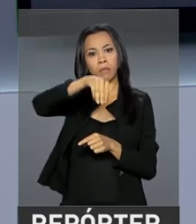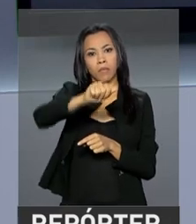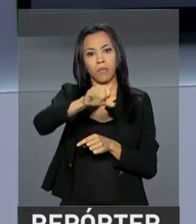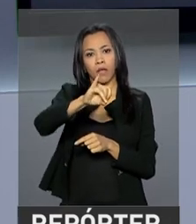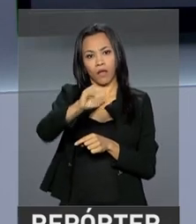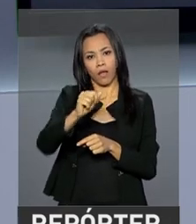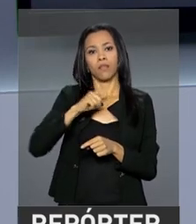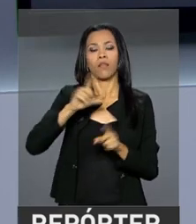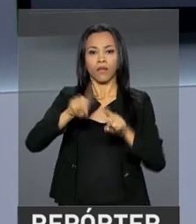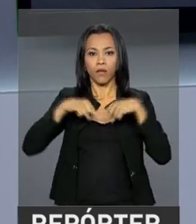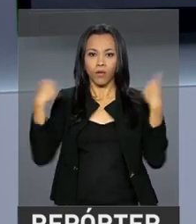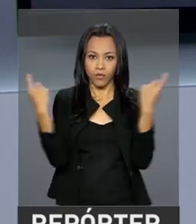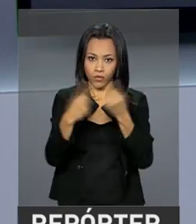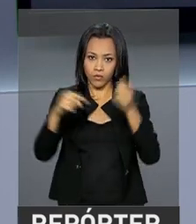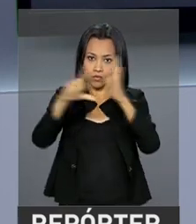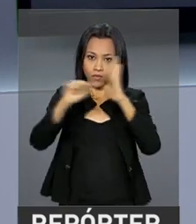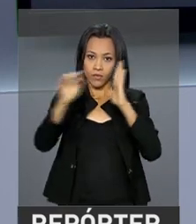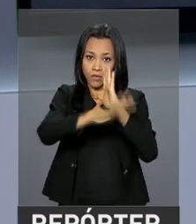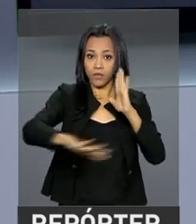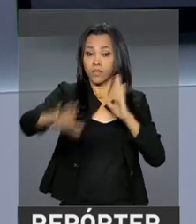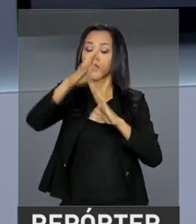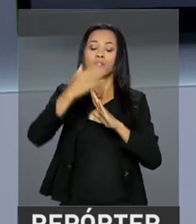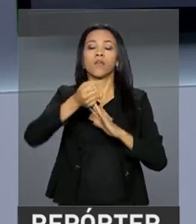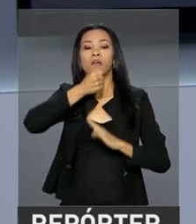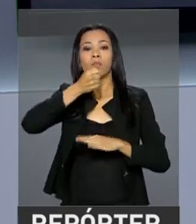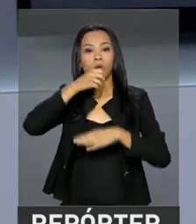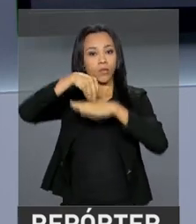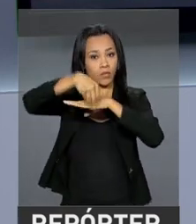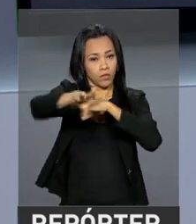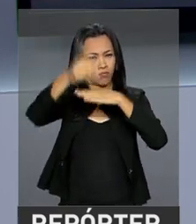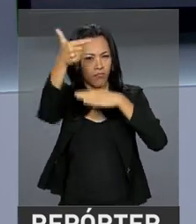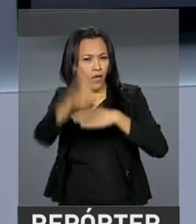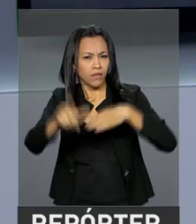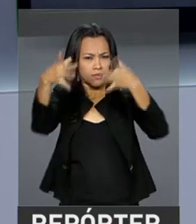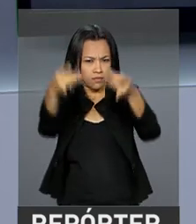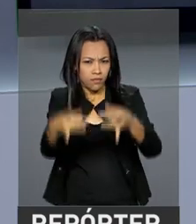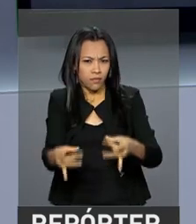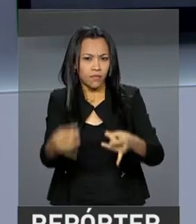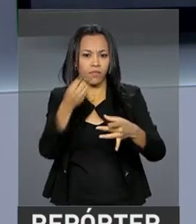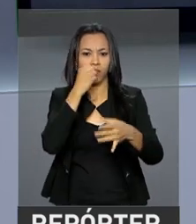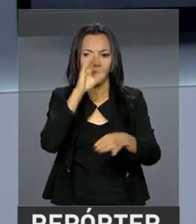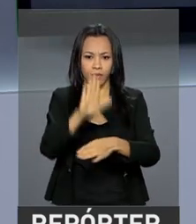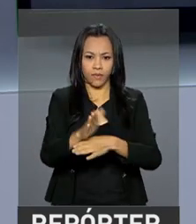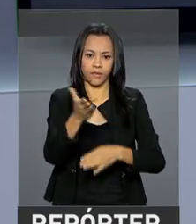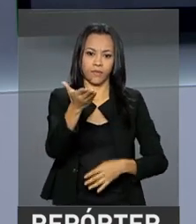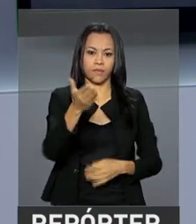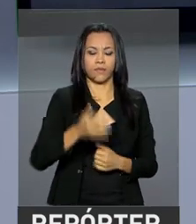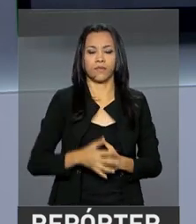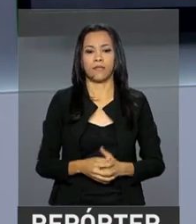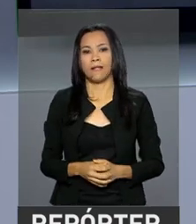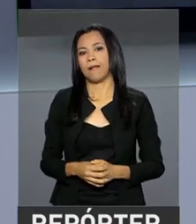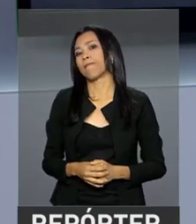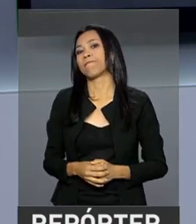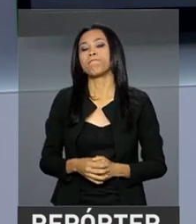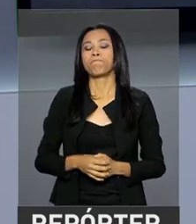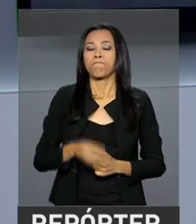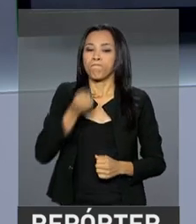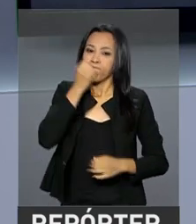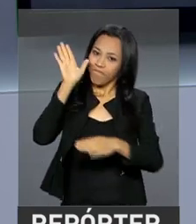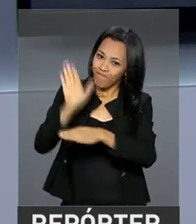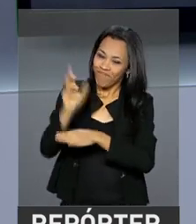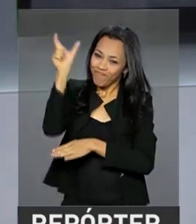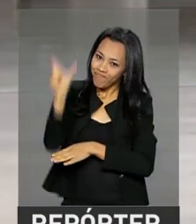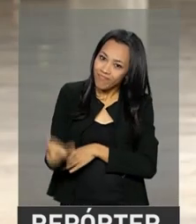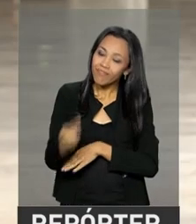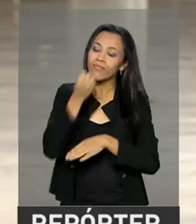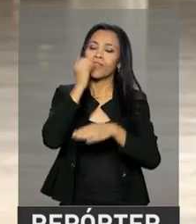Planalto o repórter João Pedro Neto traz os detalhes pra gente boa tarde João Oi Carolina boa tarde para você